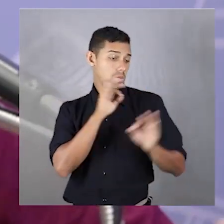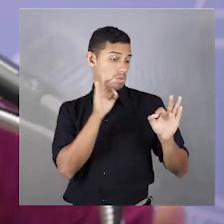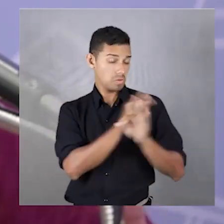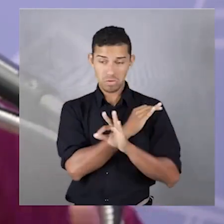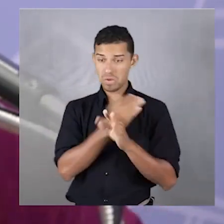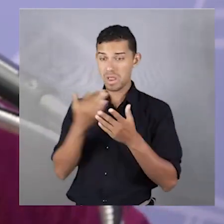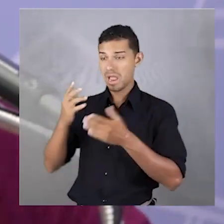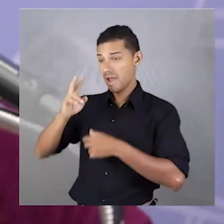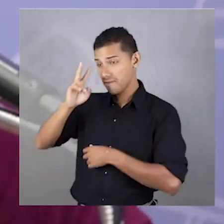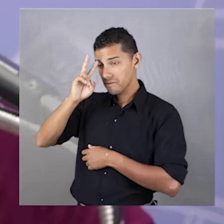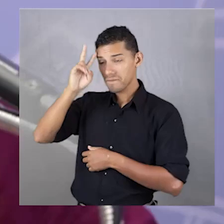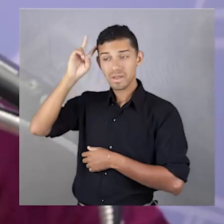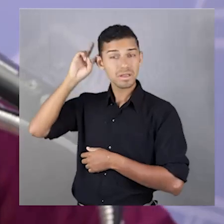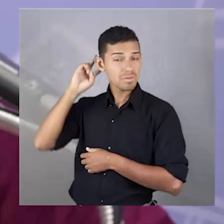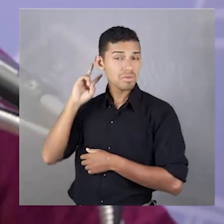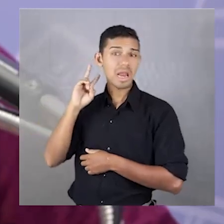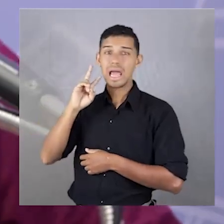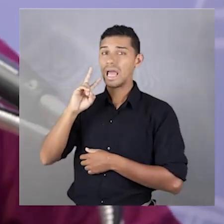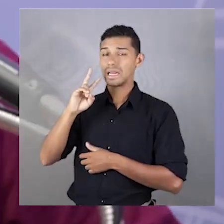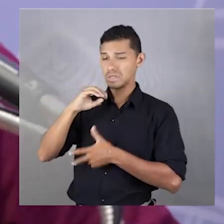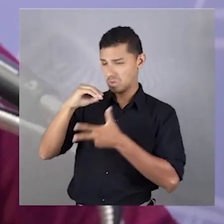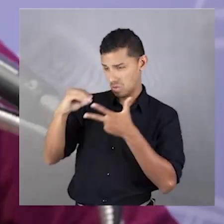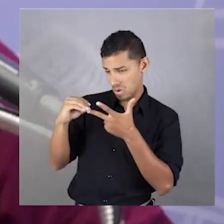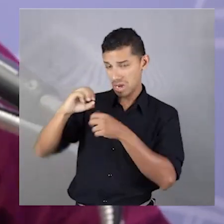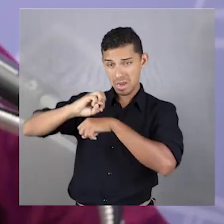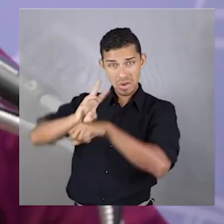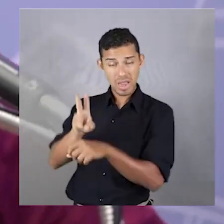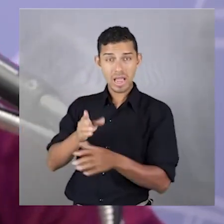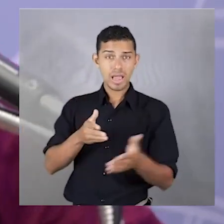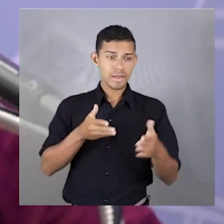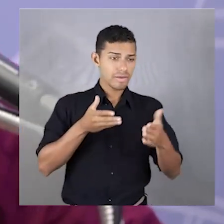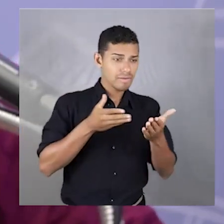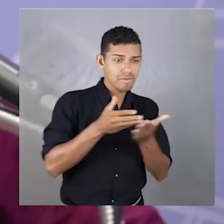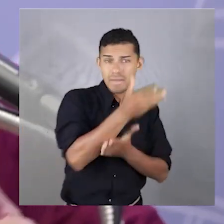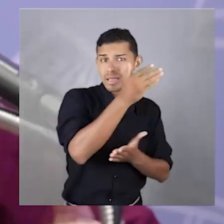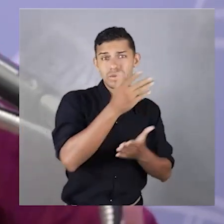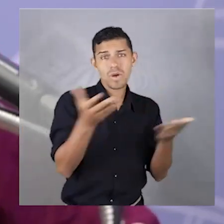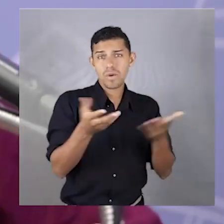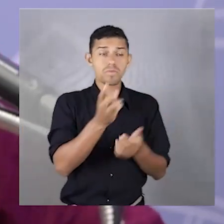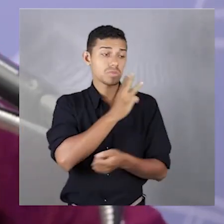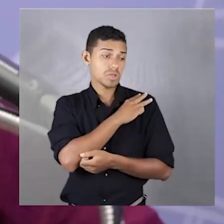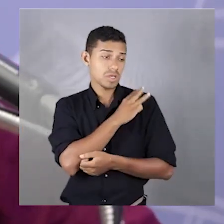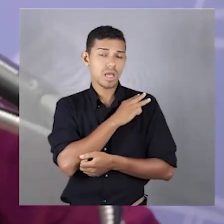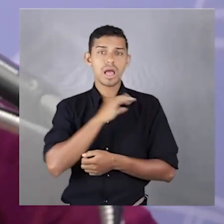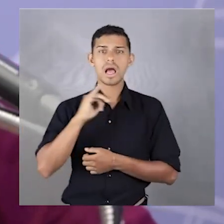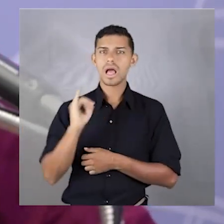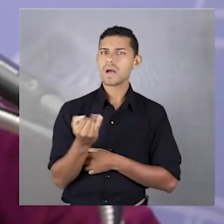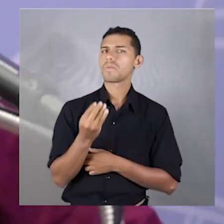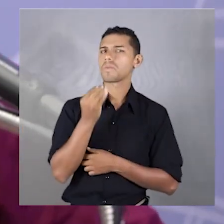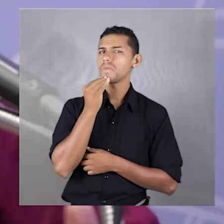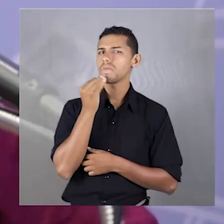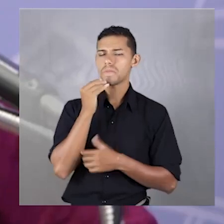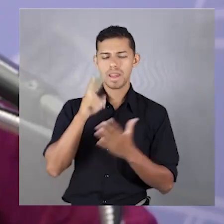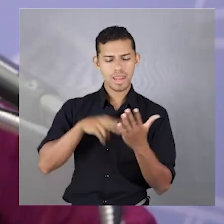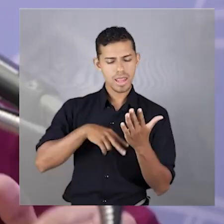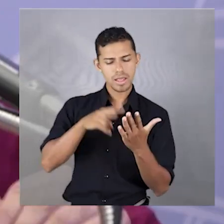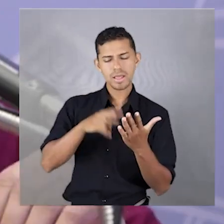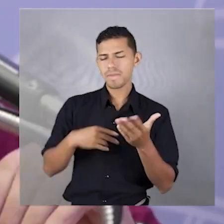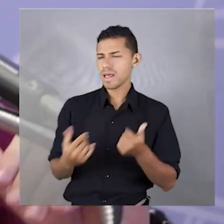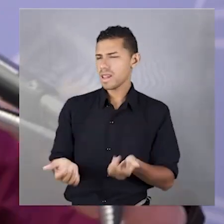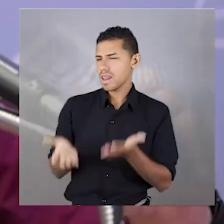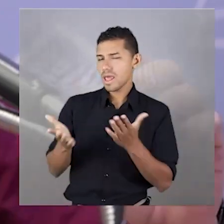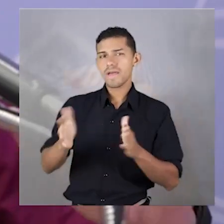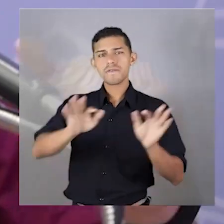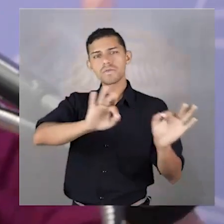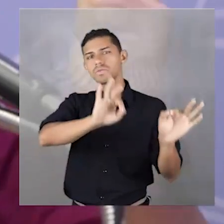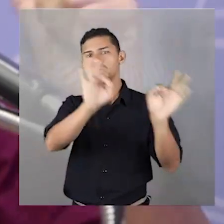os vestibulares da vida, né? Quem vai acessar o terceiro ano agora. Então, que aproveite esse momento das férias para fazer leituras mais tranquilas, para